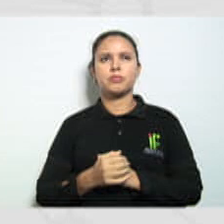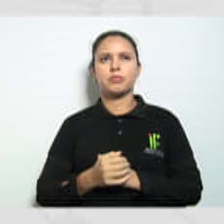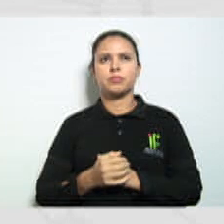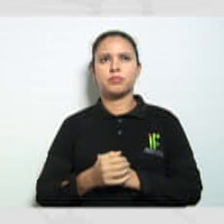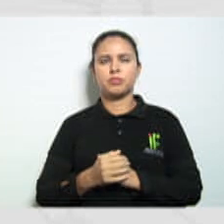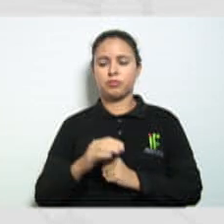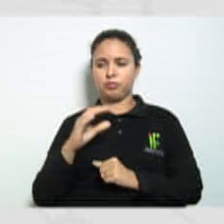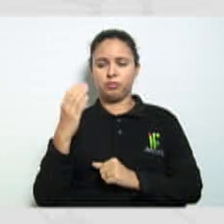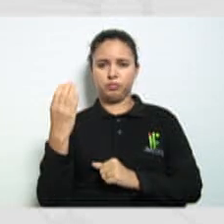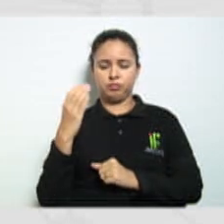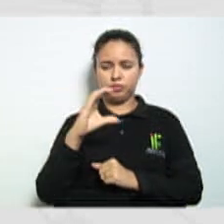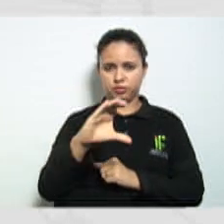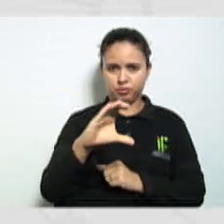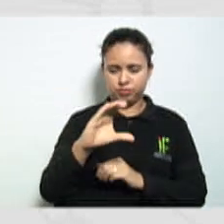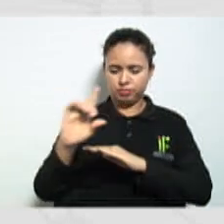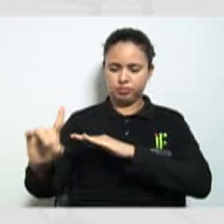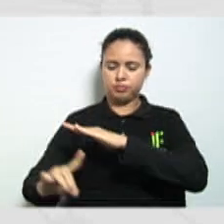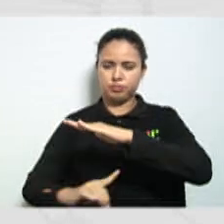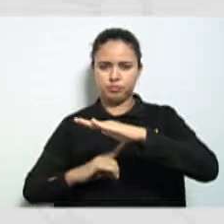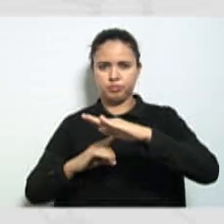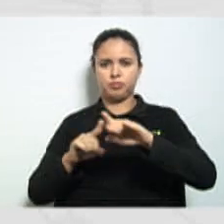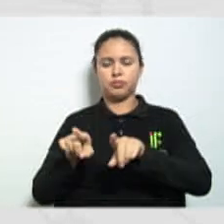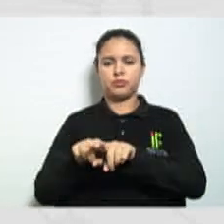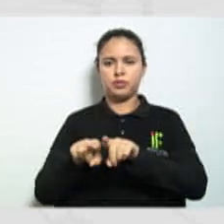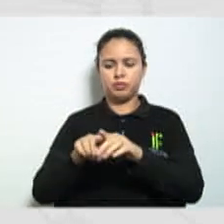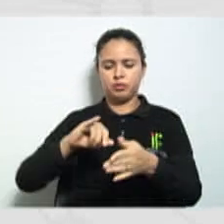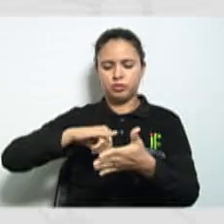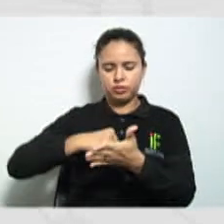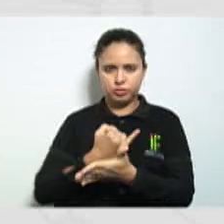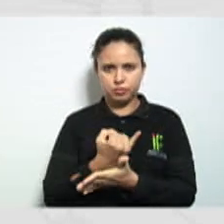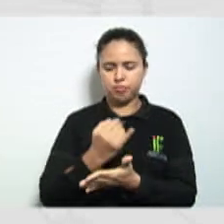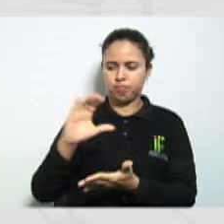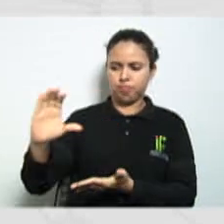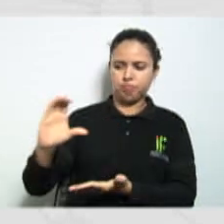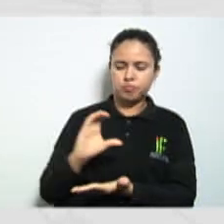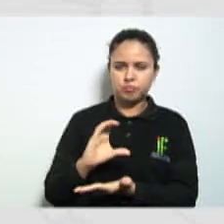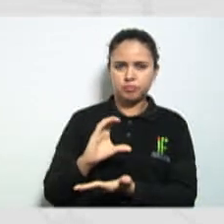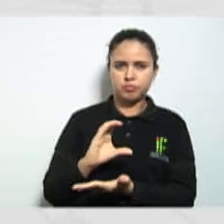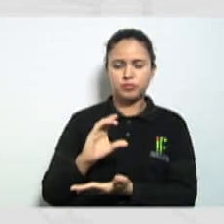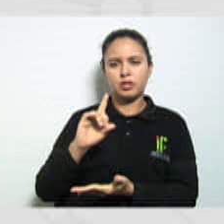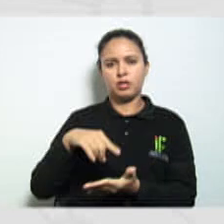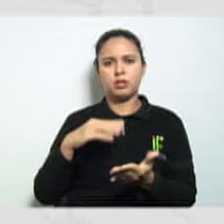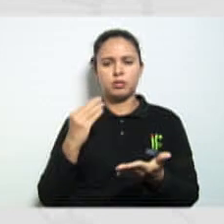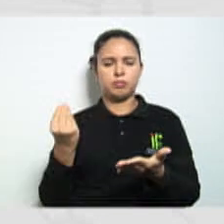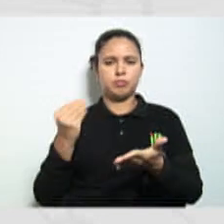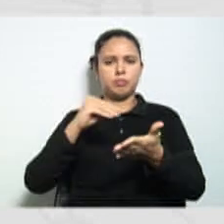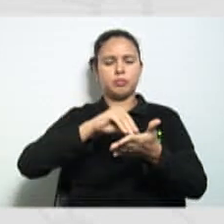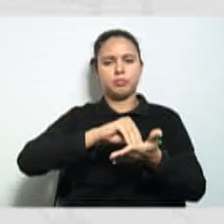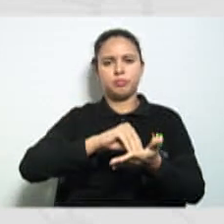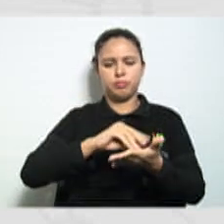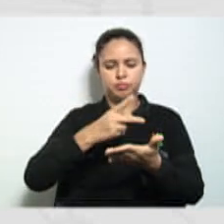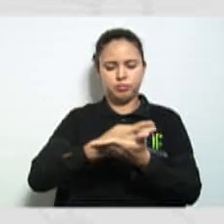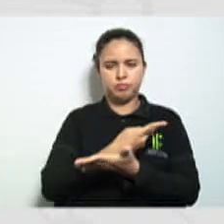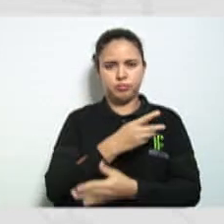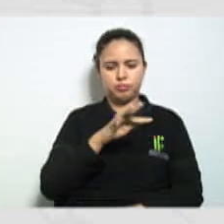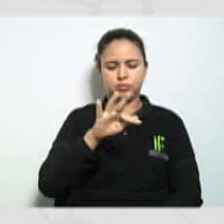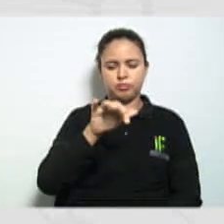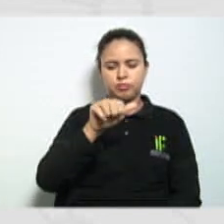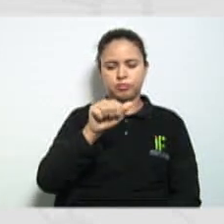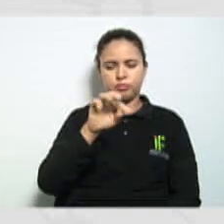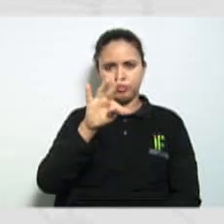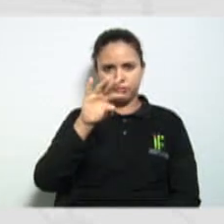contábil, e também nós temos juros recebidos. Então isso aqui é um lançamento, é um fato